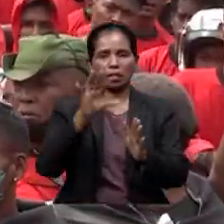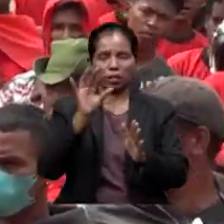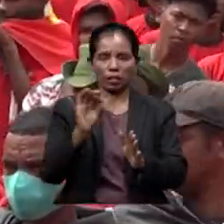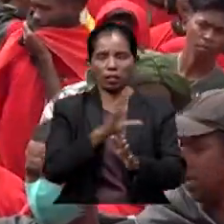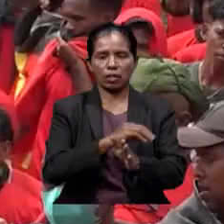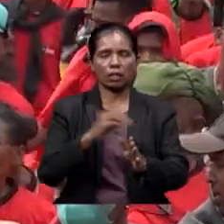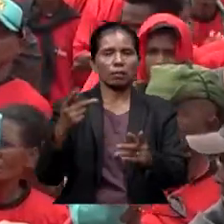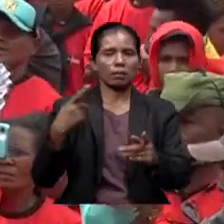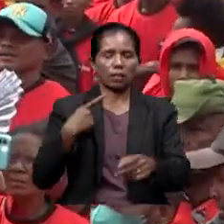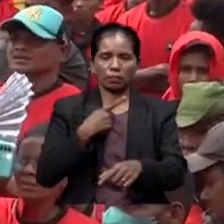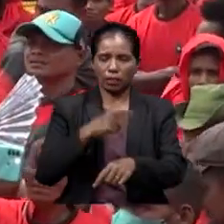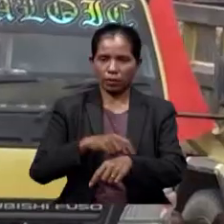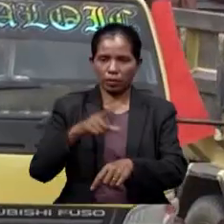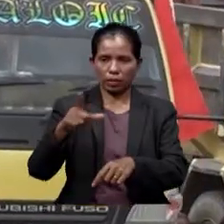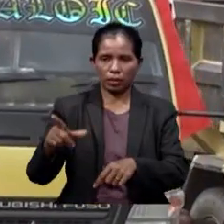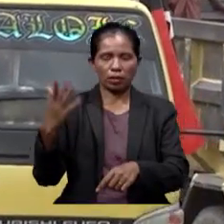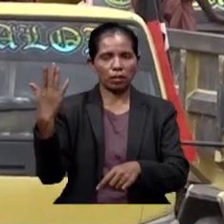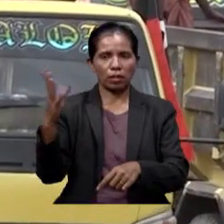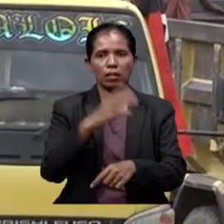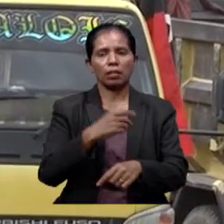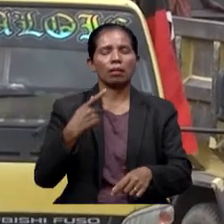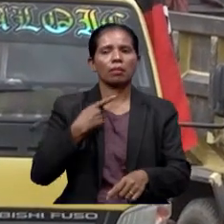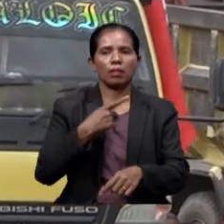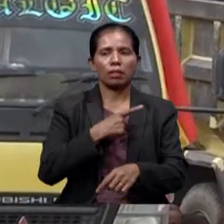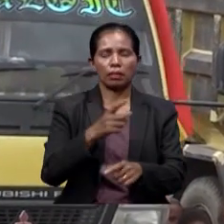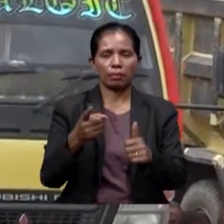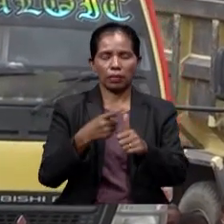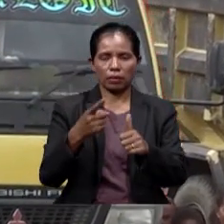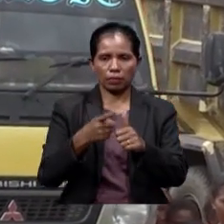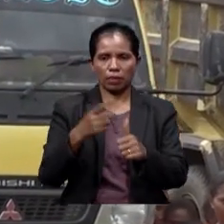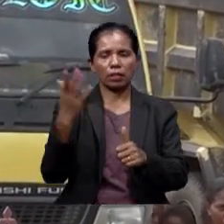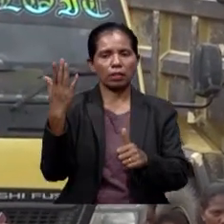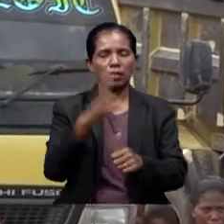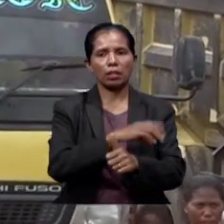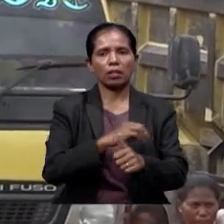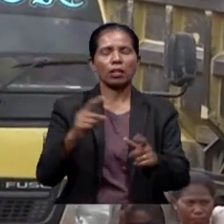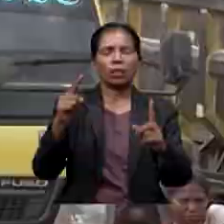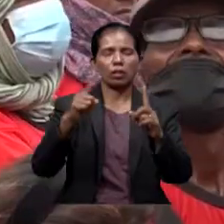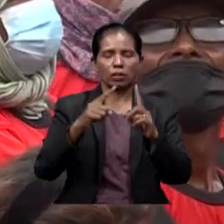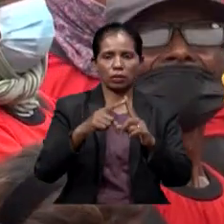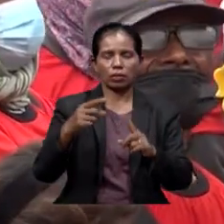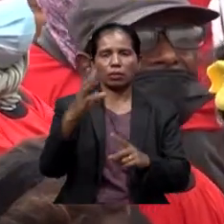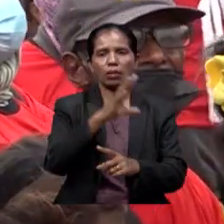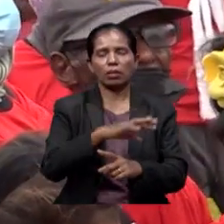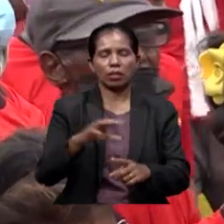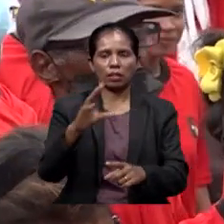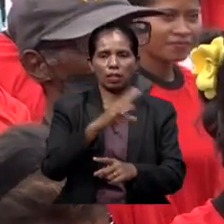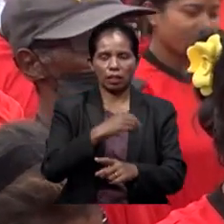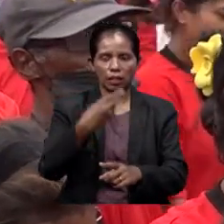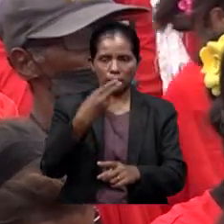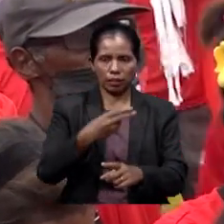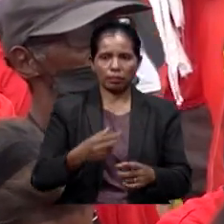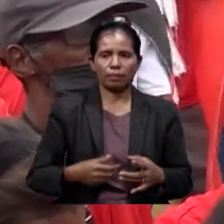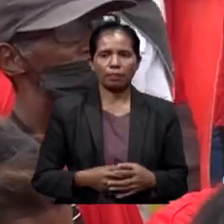Nacional, desde a Assembleia Constituinte, Parlamento e Primeira Legislatura, to e a Quinta Legislatura NEM.